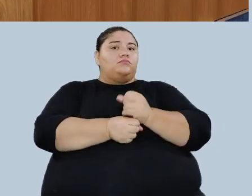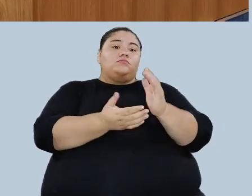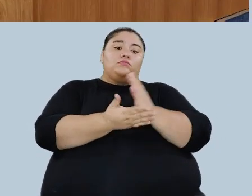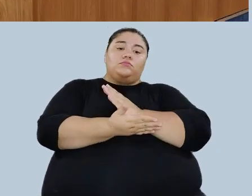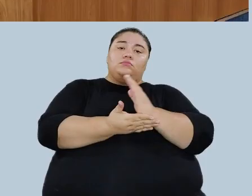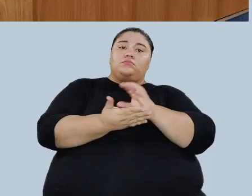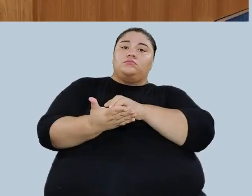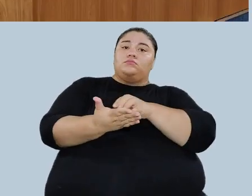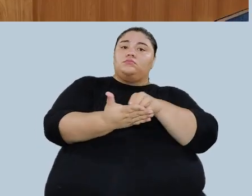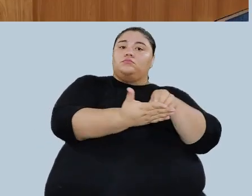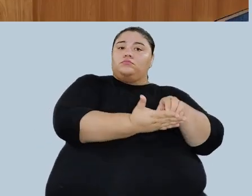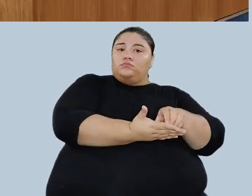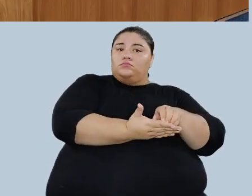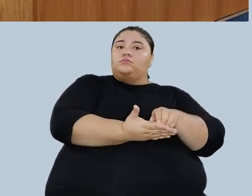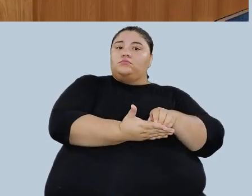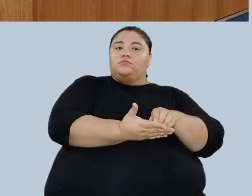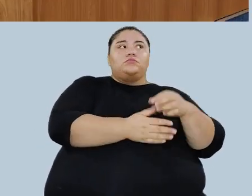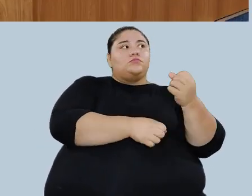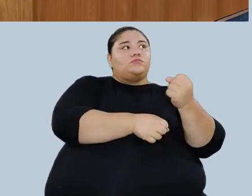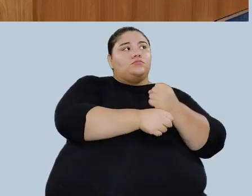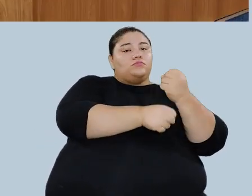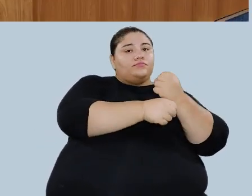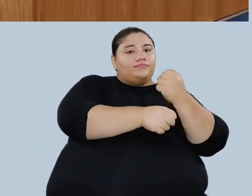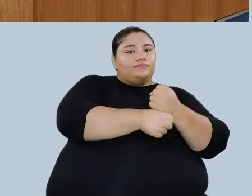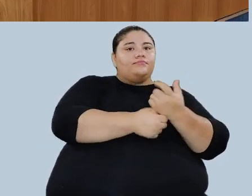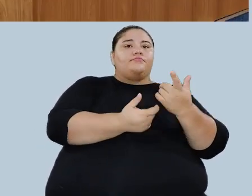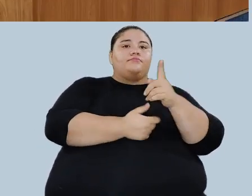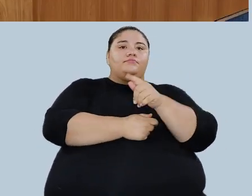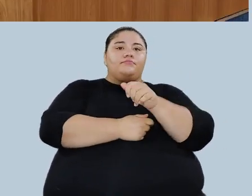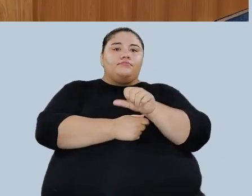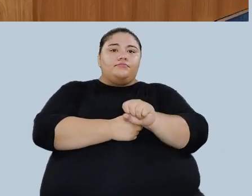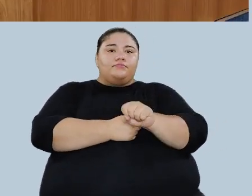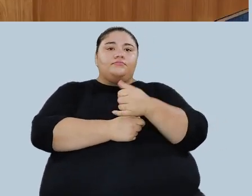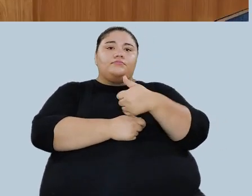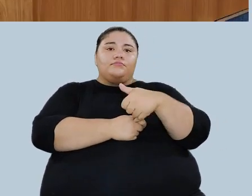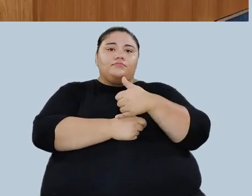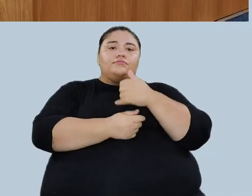em alguns setores de construção civil, óleo e gás,